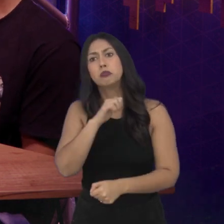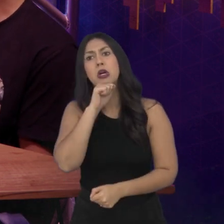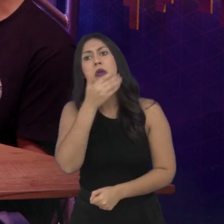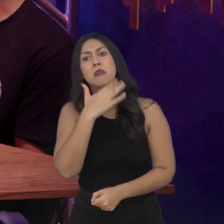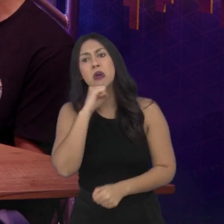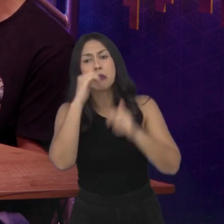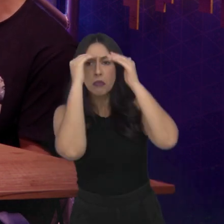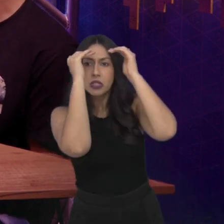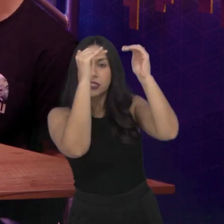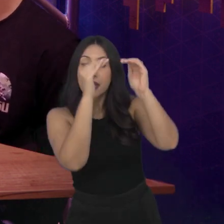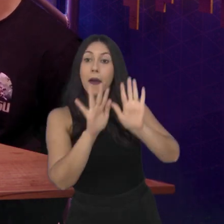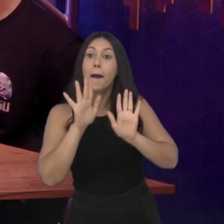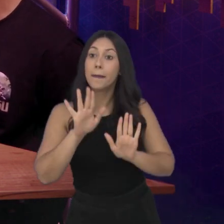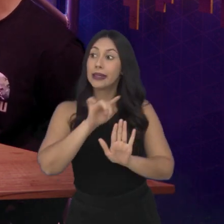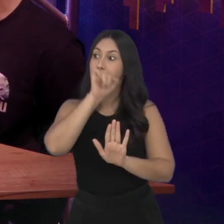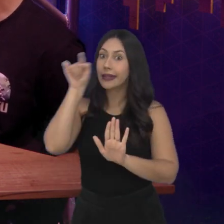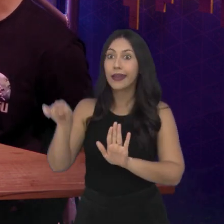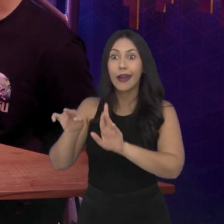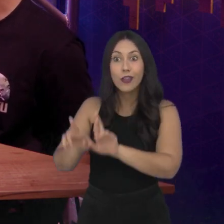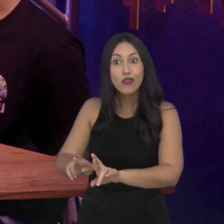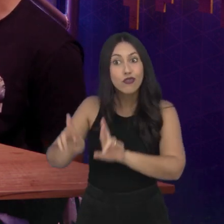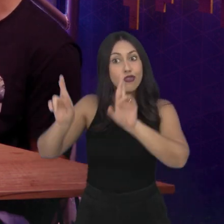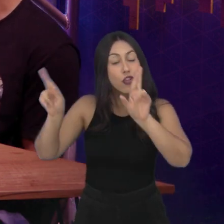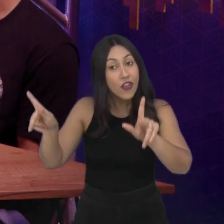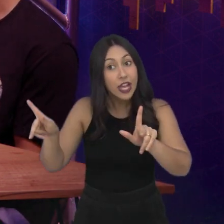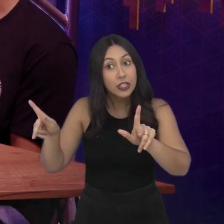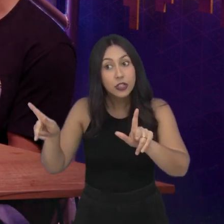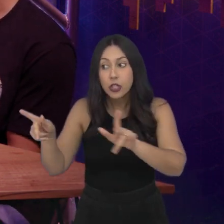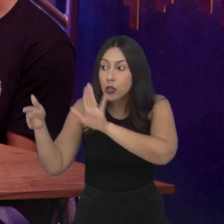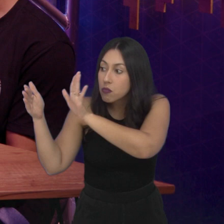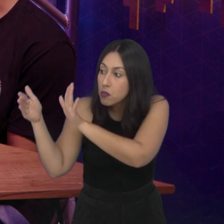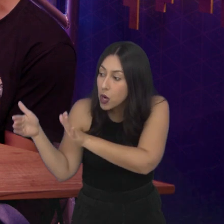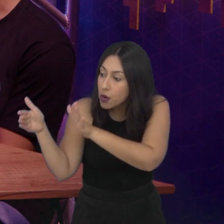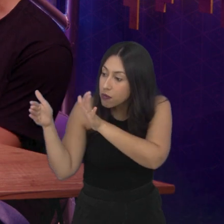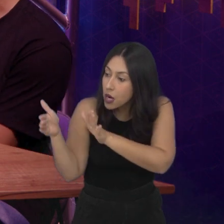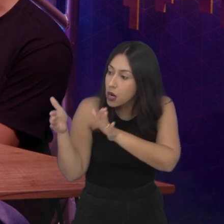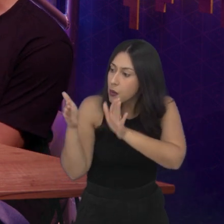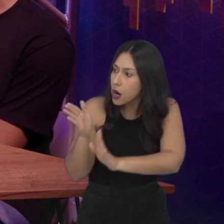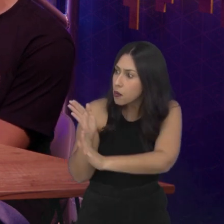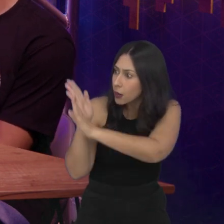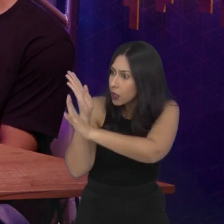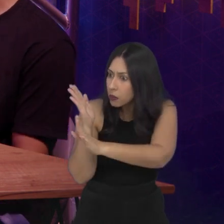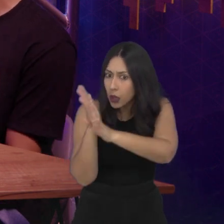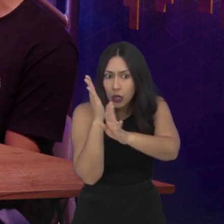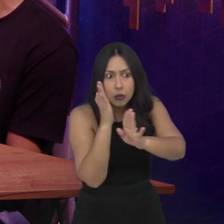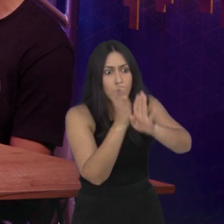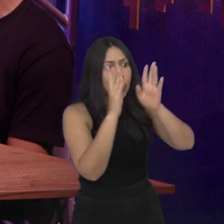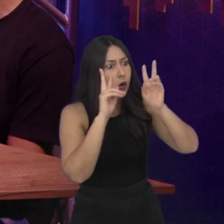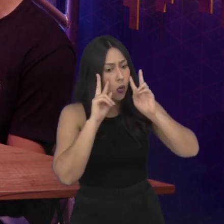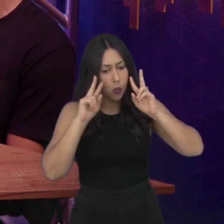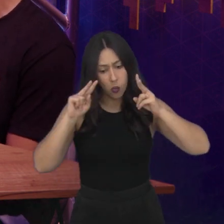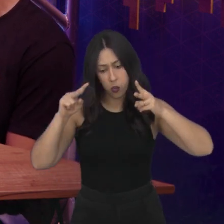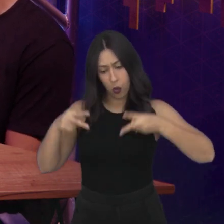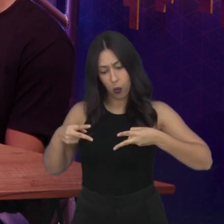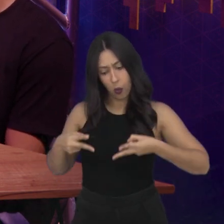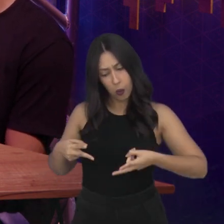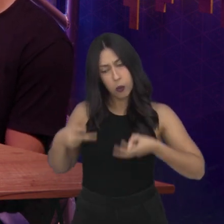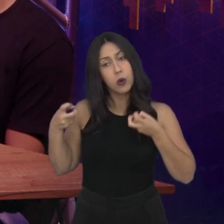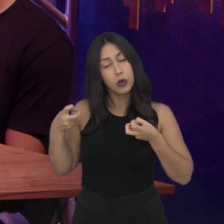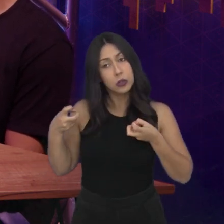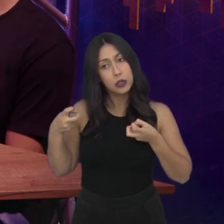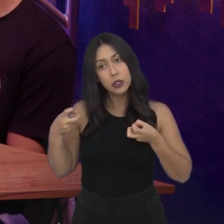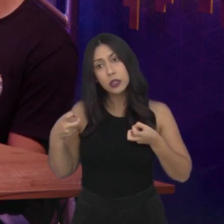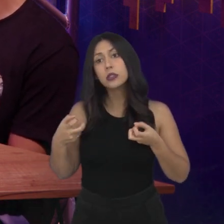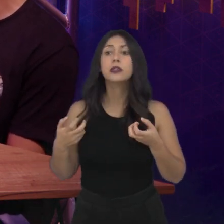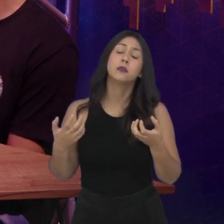de Oz é diferente, você acompanha esse processo de descoberta voltada para dentro, né? E